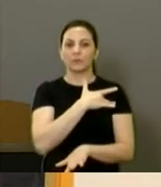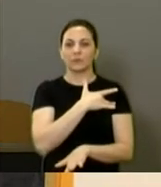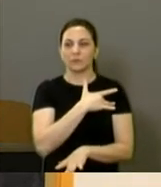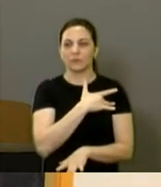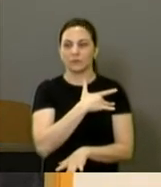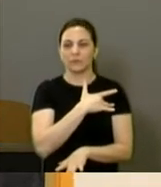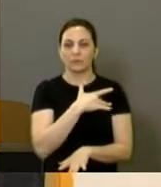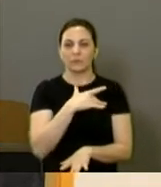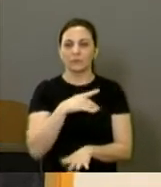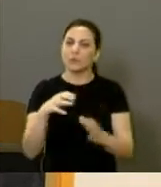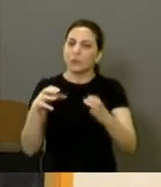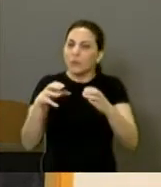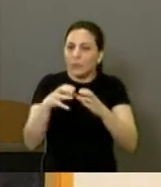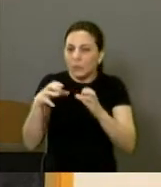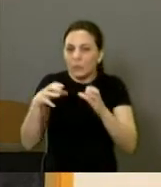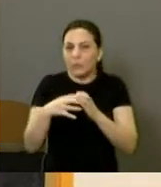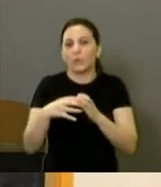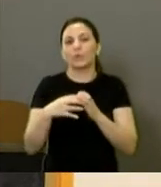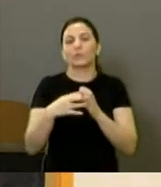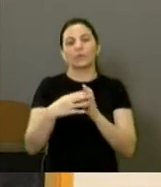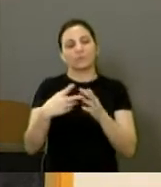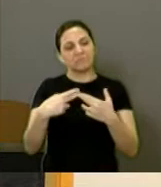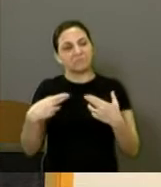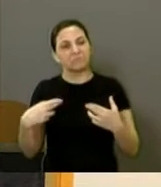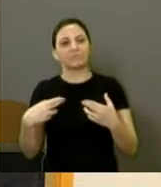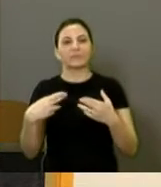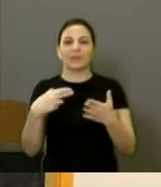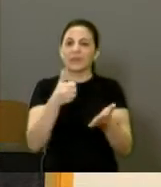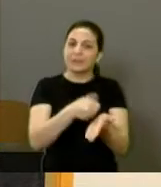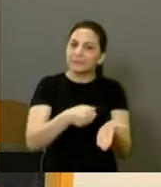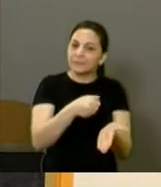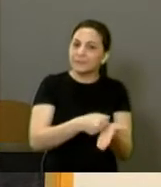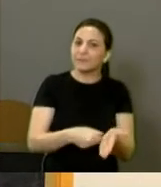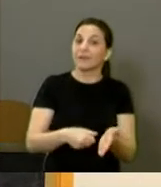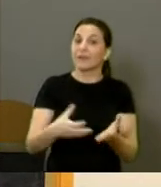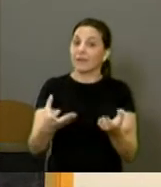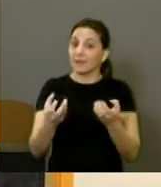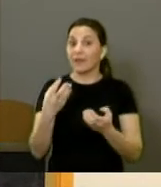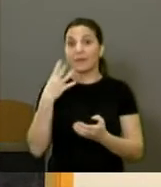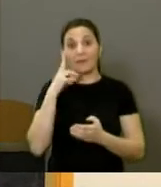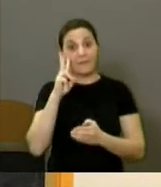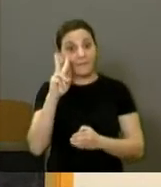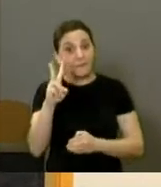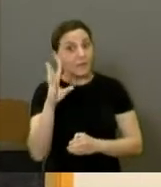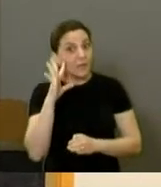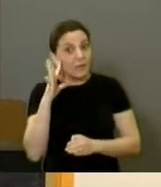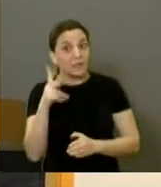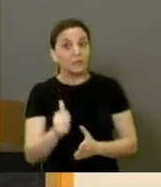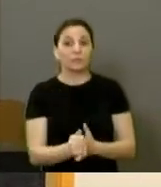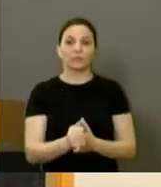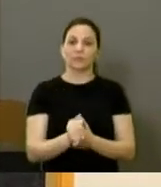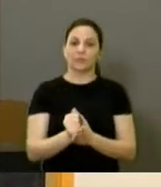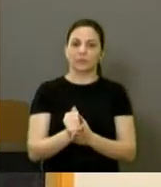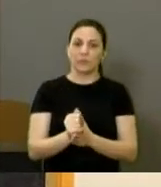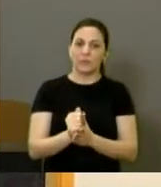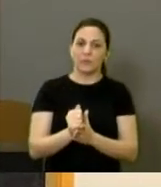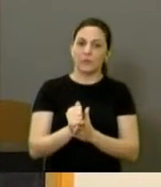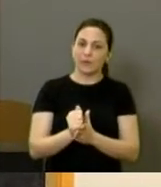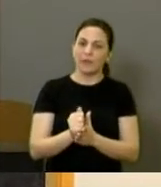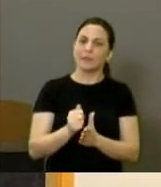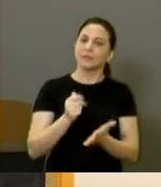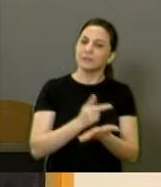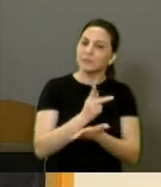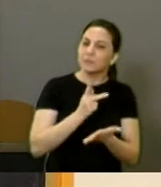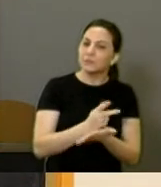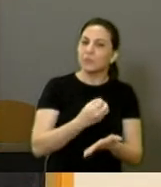todos se juntaram em torno dessas demandas e querem ver resultados. Então, cobrando. Então, acho que é um caminho muito bom sempre esse